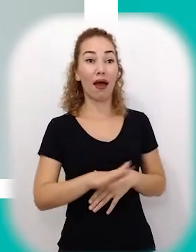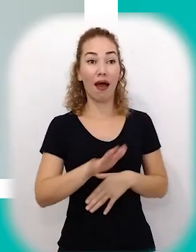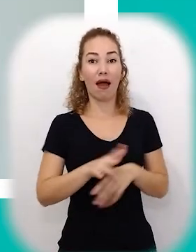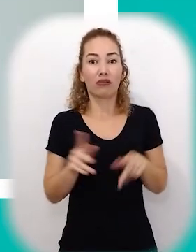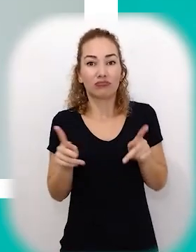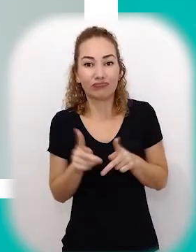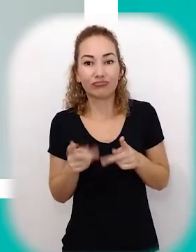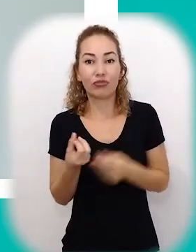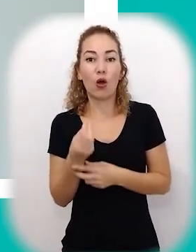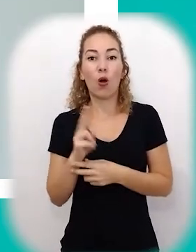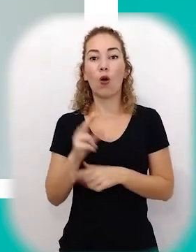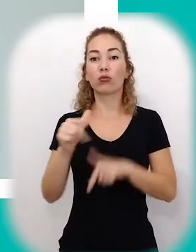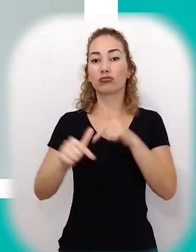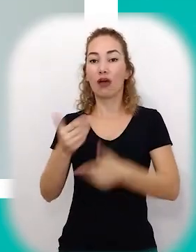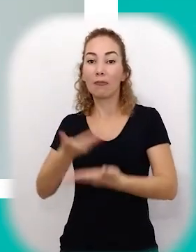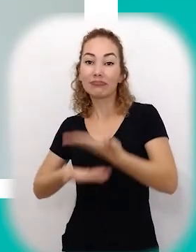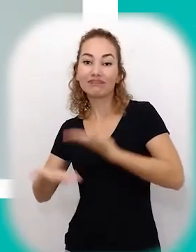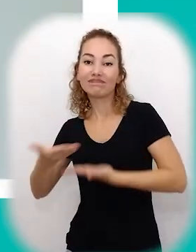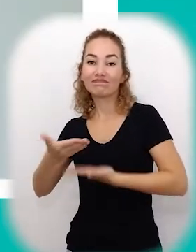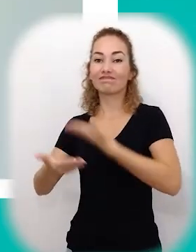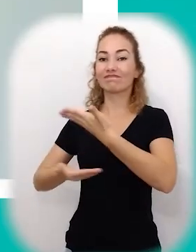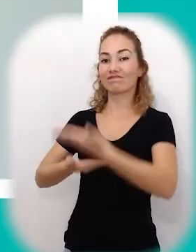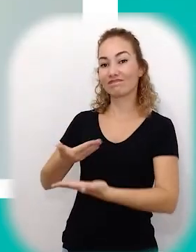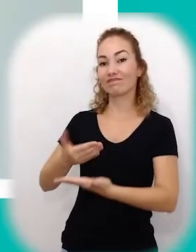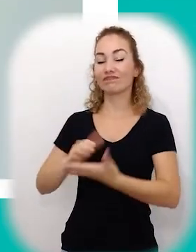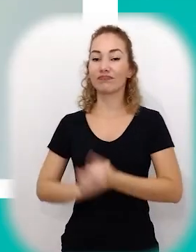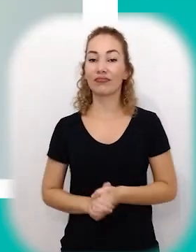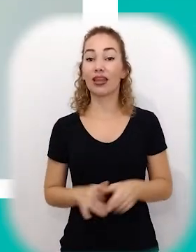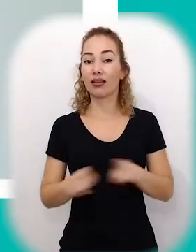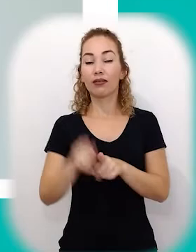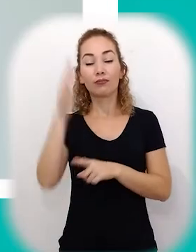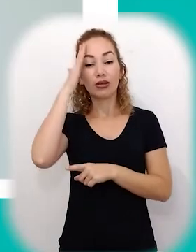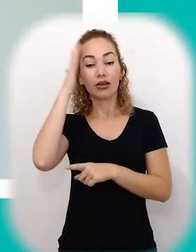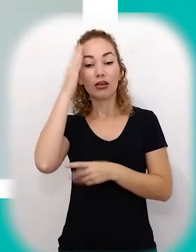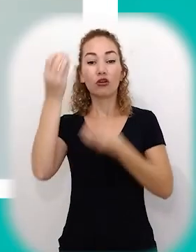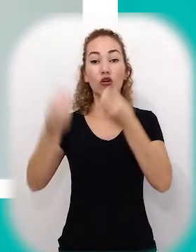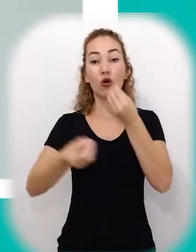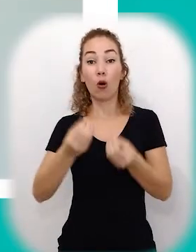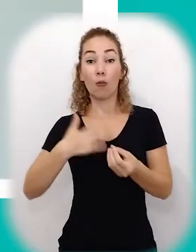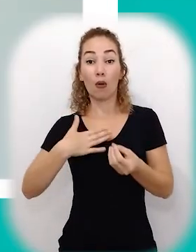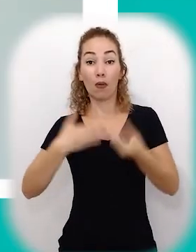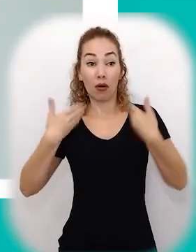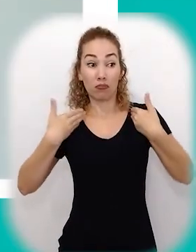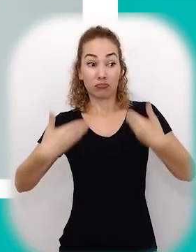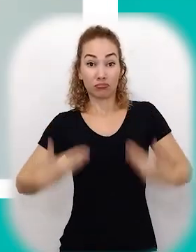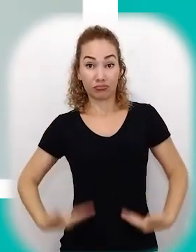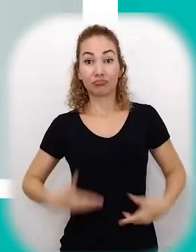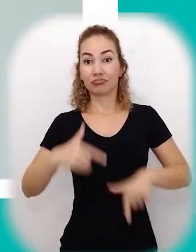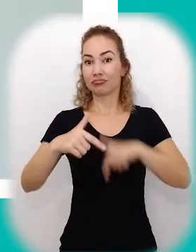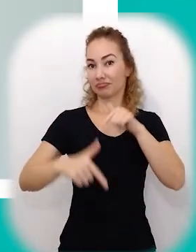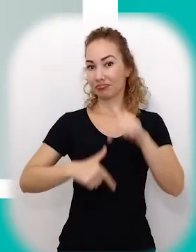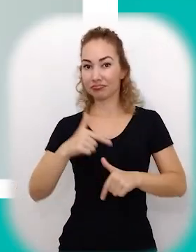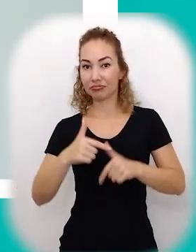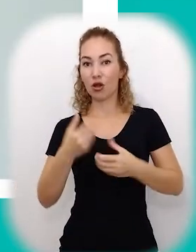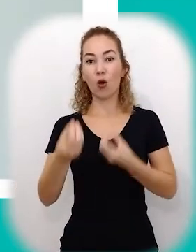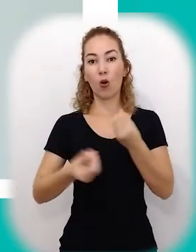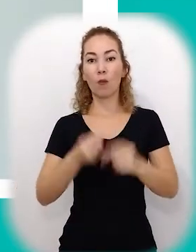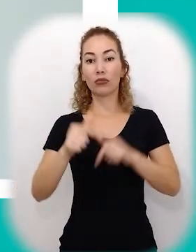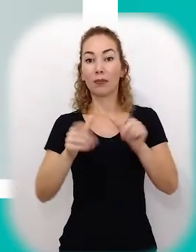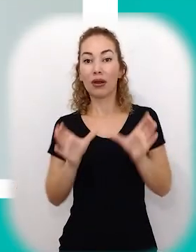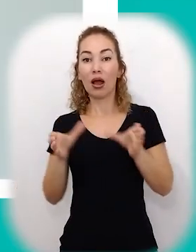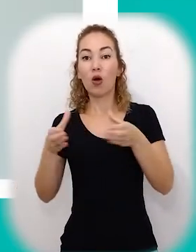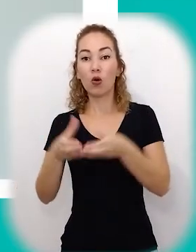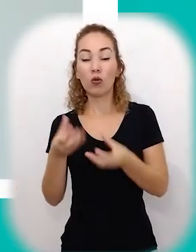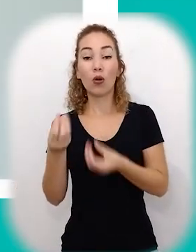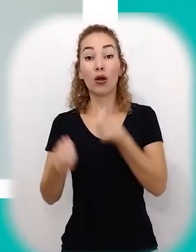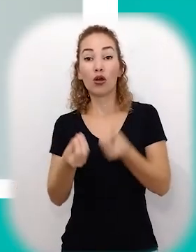pressão ou de trabalho colaborativo. Também ajudou a compreender como eu devo me portar no trabalho, como trabalhar em grupo e